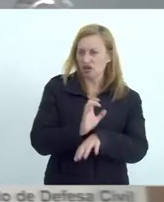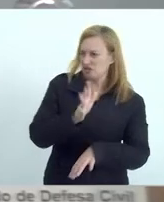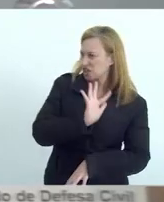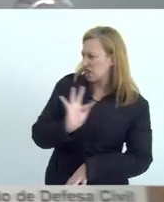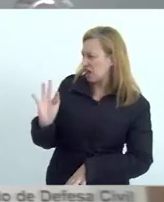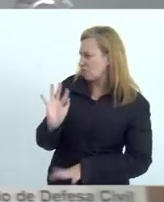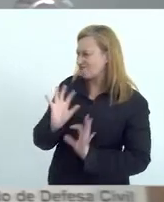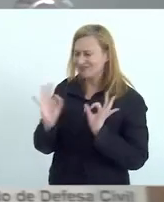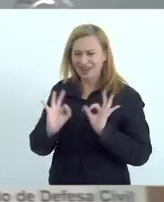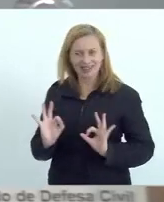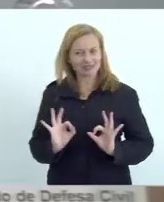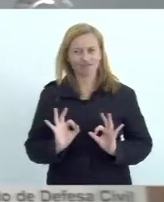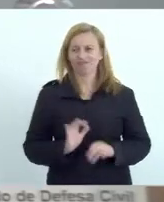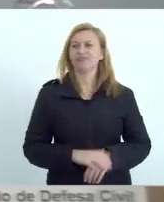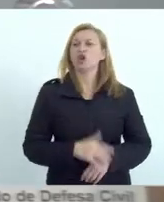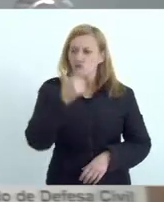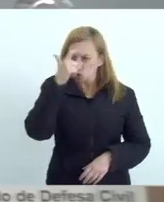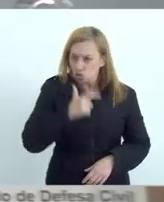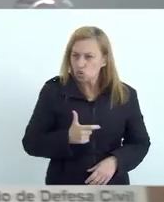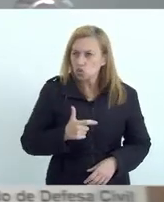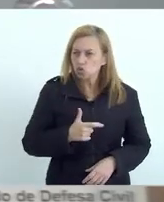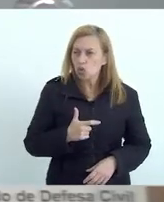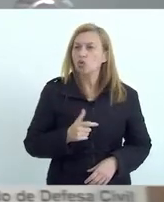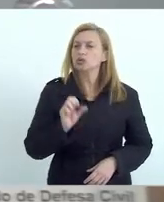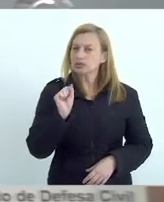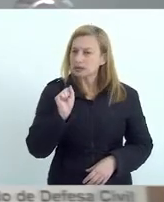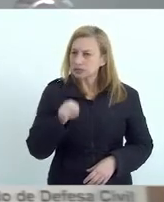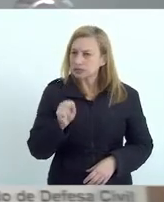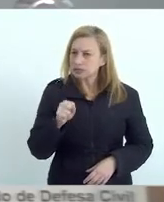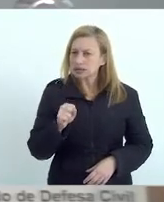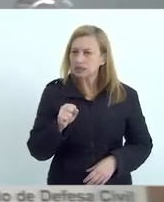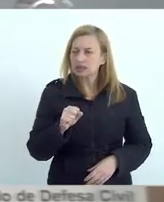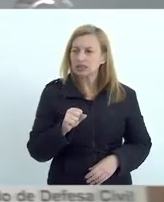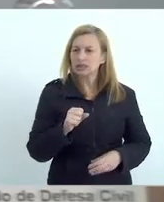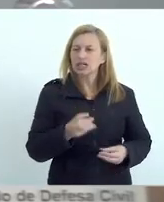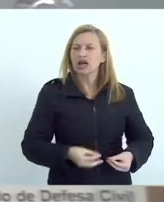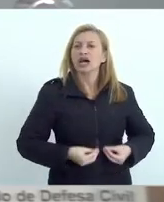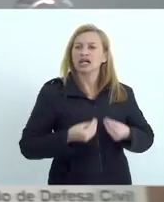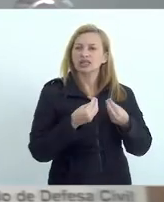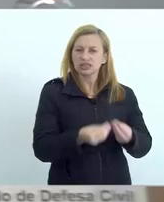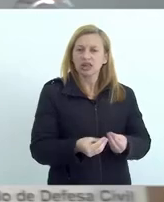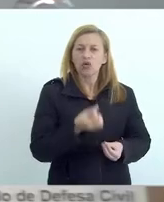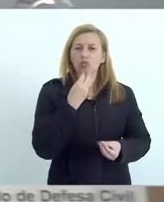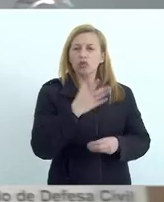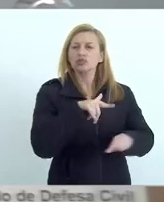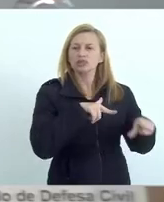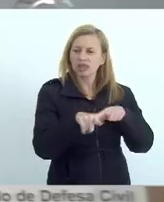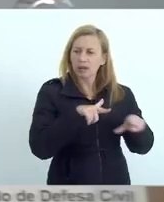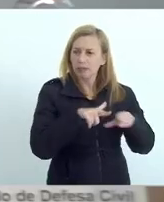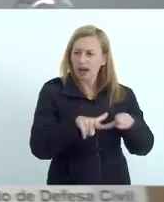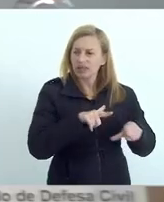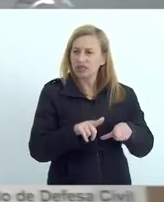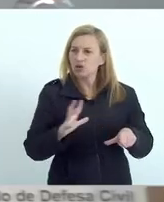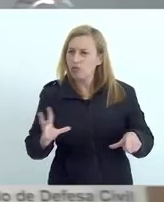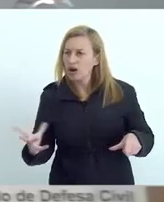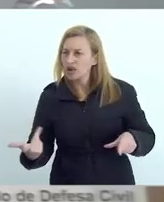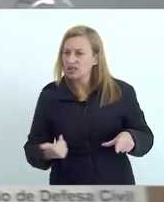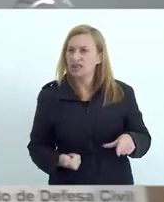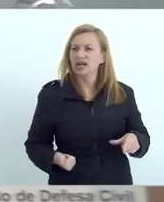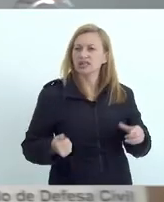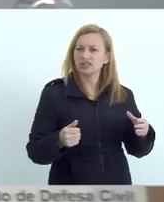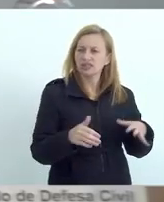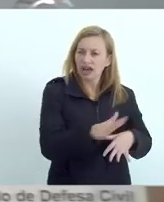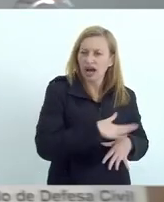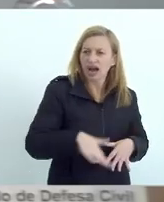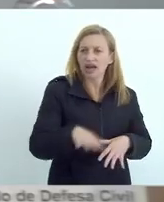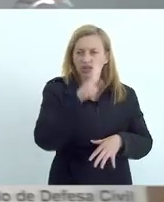a federal não sou candidato a nada eu sou candidato sim a entregar um corpo um corpo de bombeiros melhor do que eu encontrei e